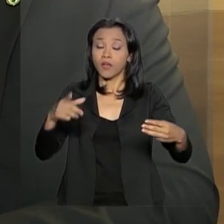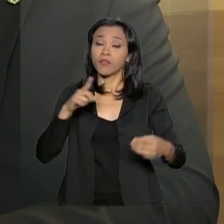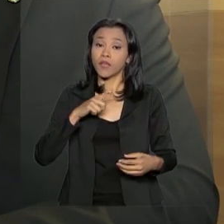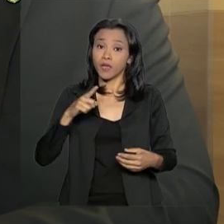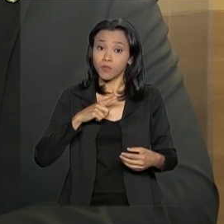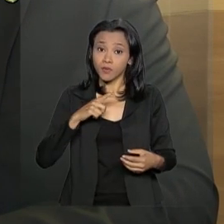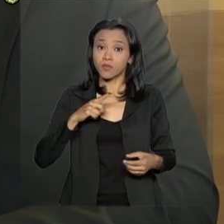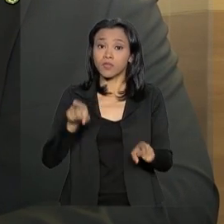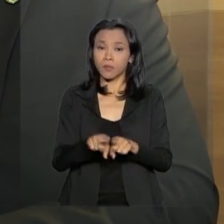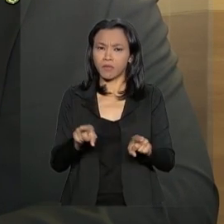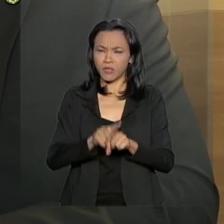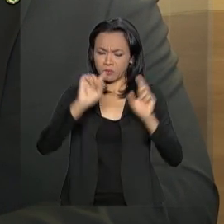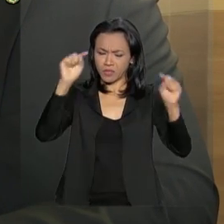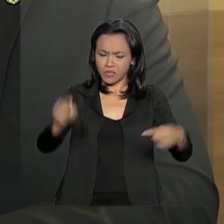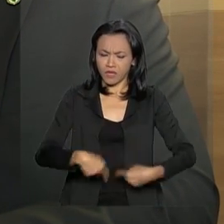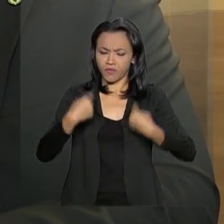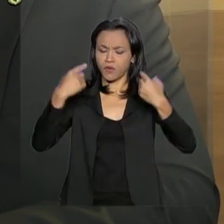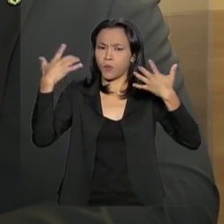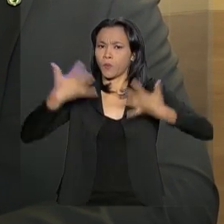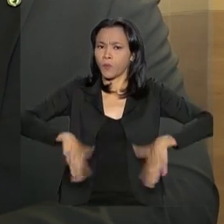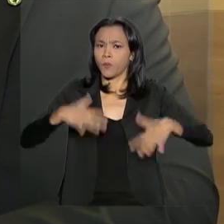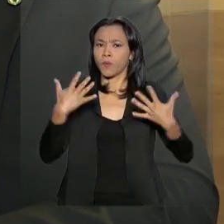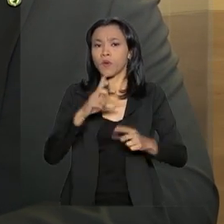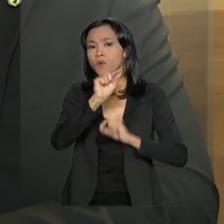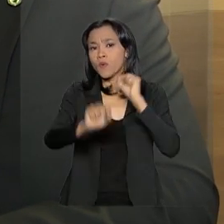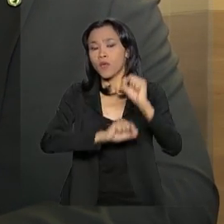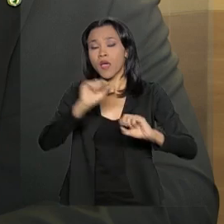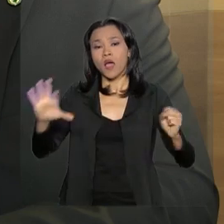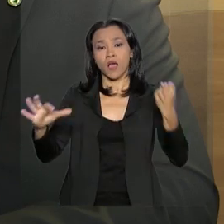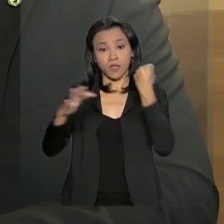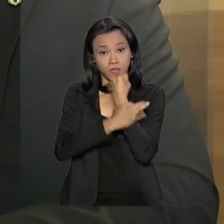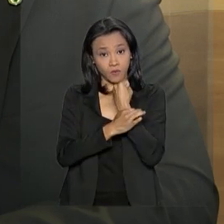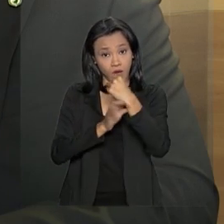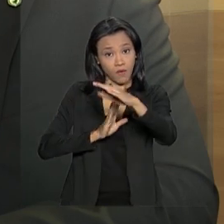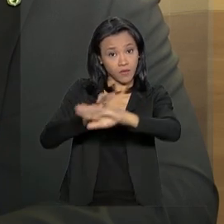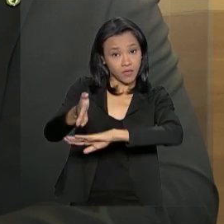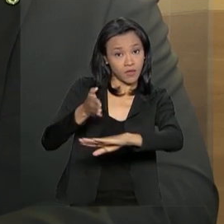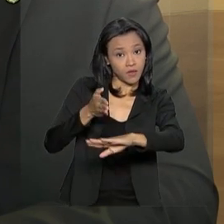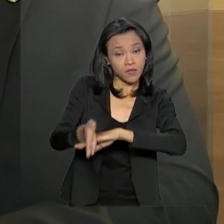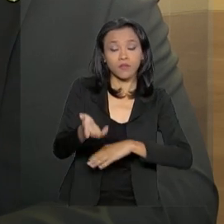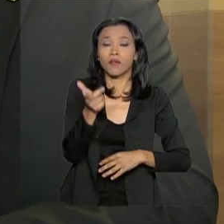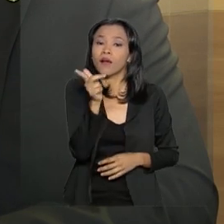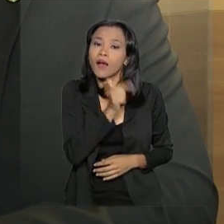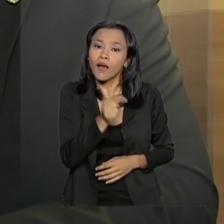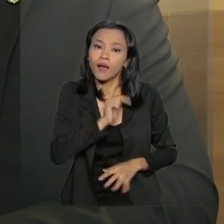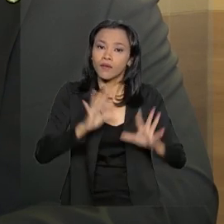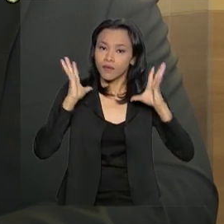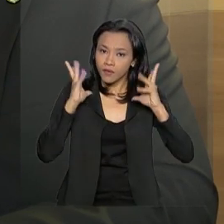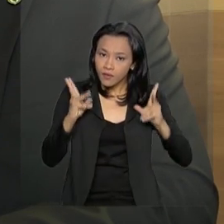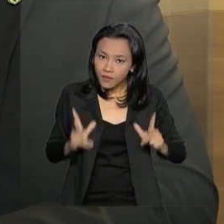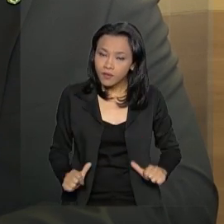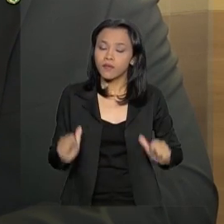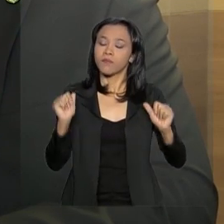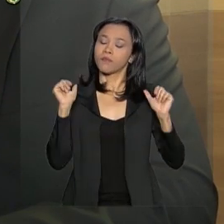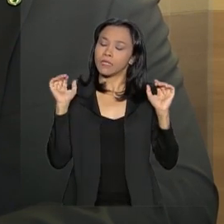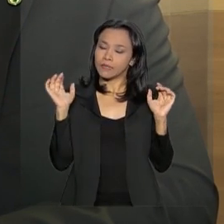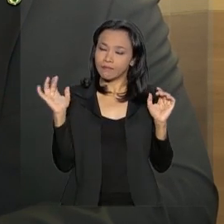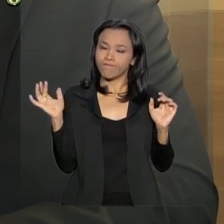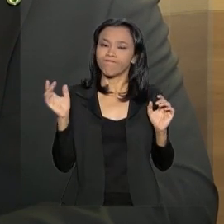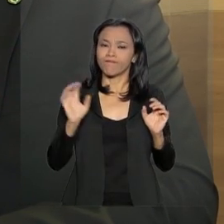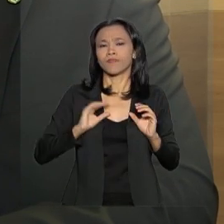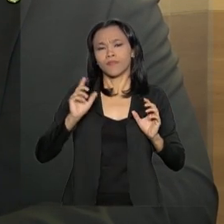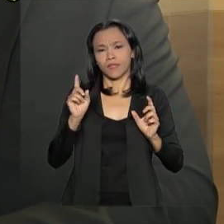desafio gigantesco que é garantir o acesso à população de água potável em quantidade e qualidades